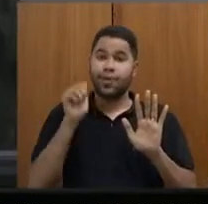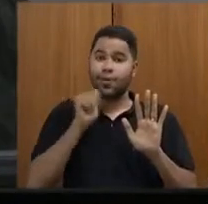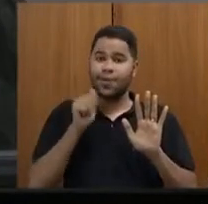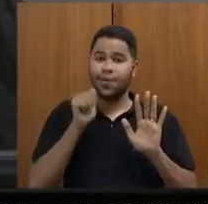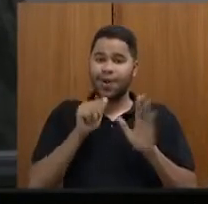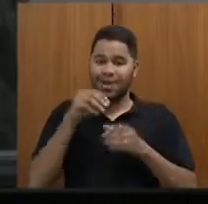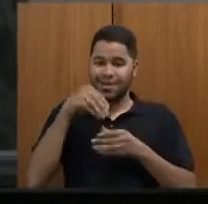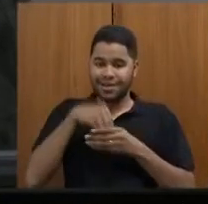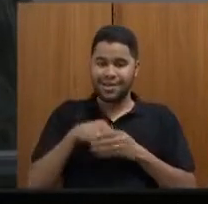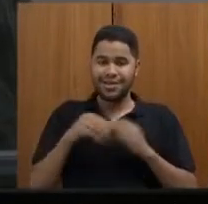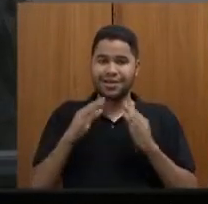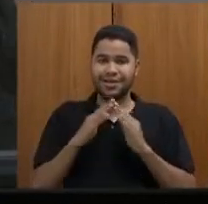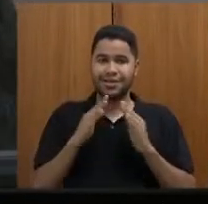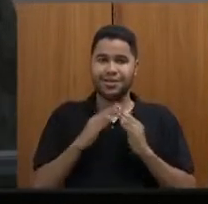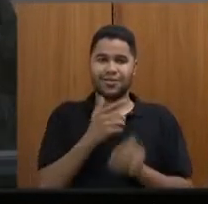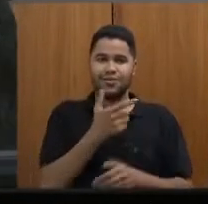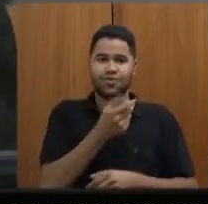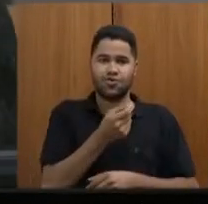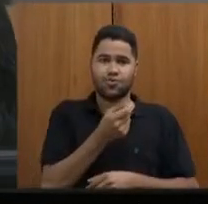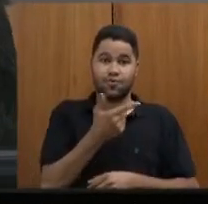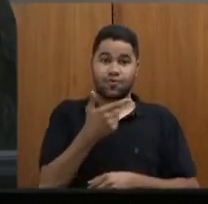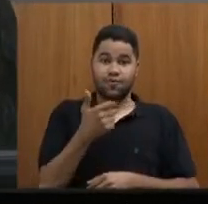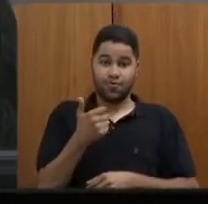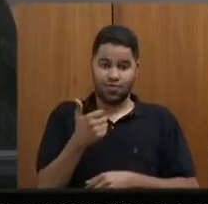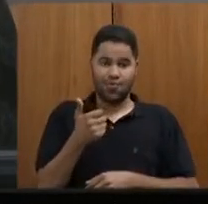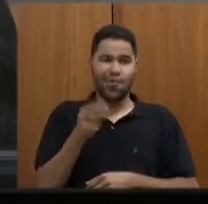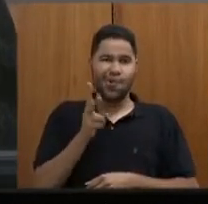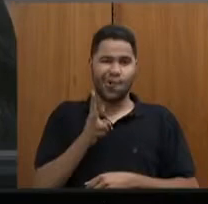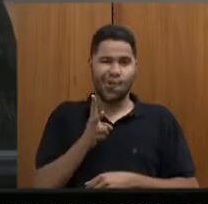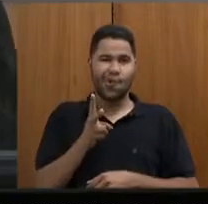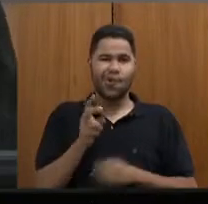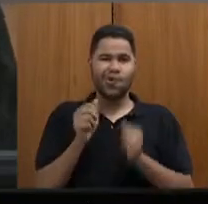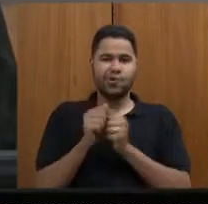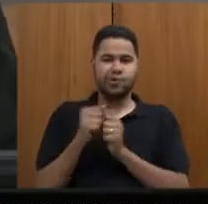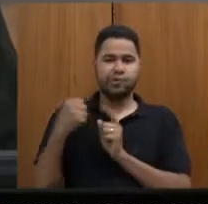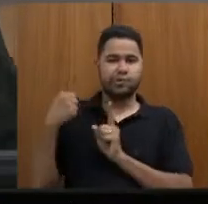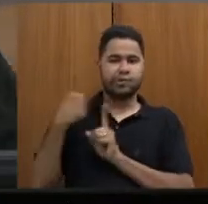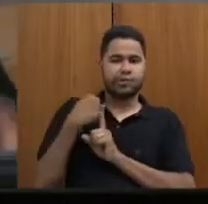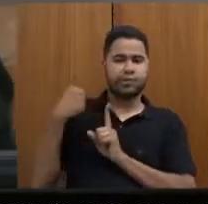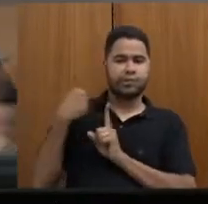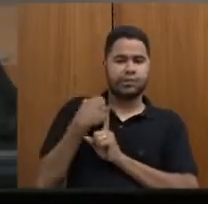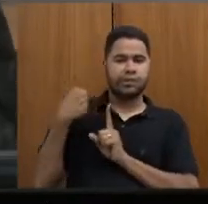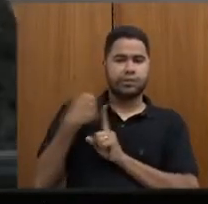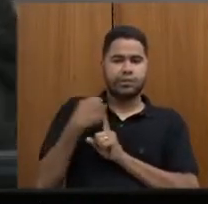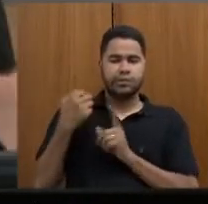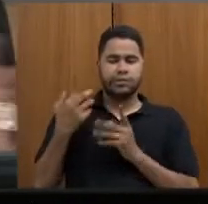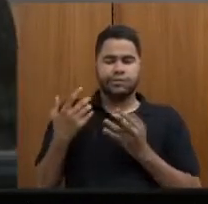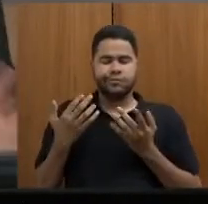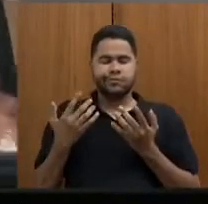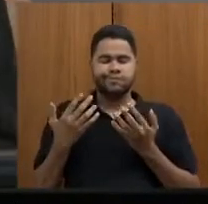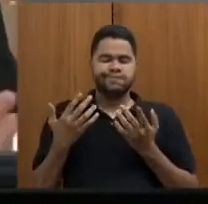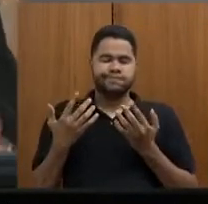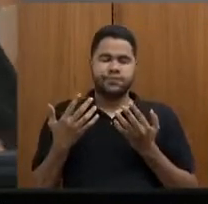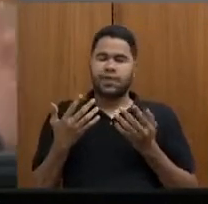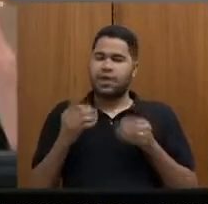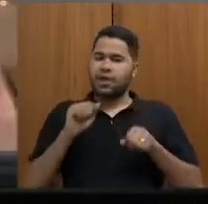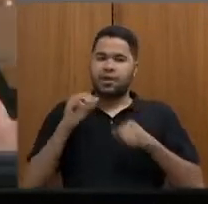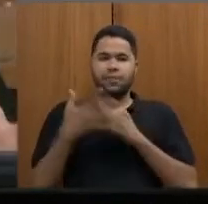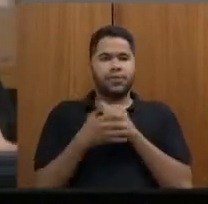dentro de casa, como 2021 ainda estamos, vivendo com o seu agressor, a pandemia deu uma